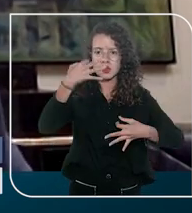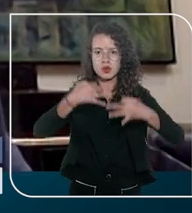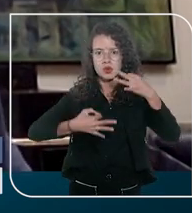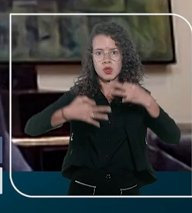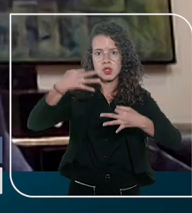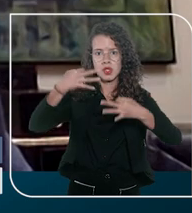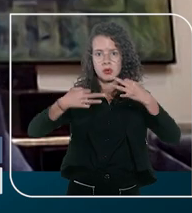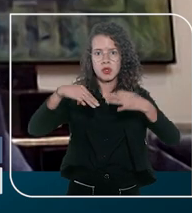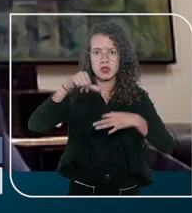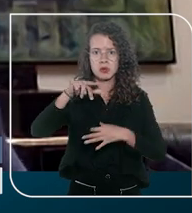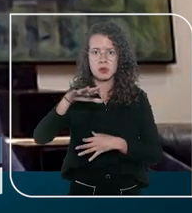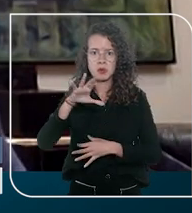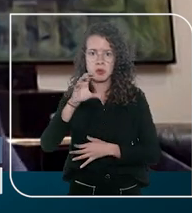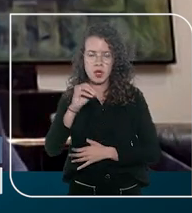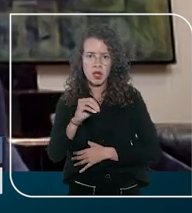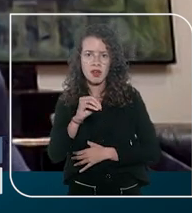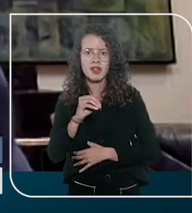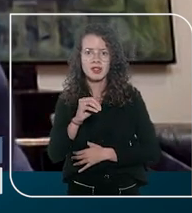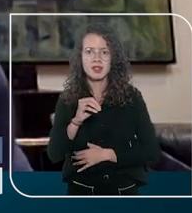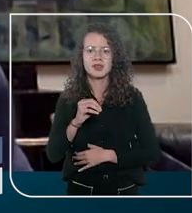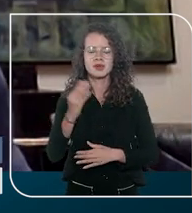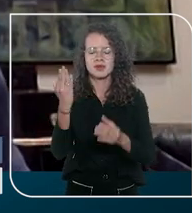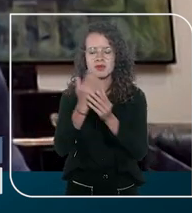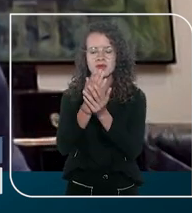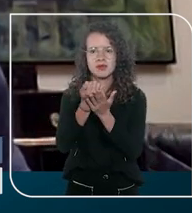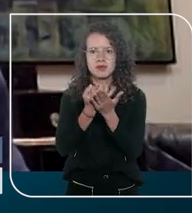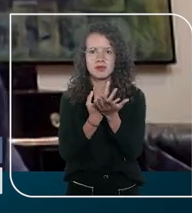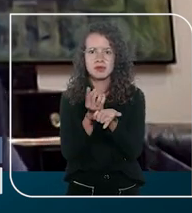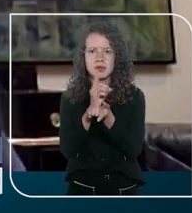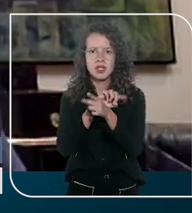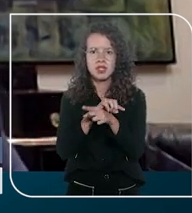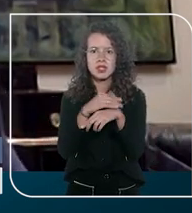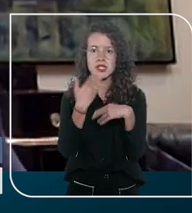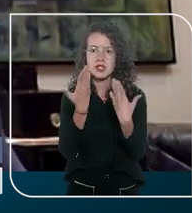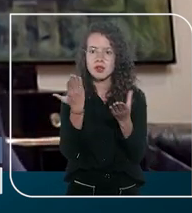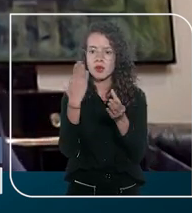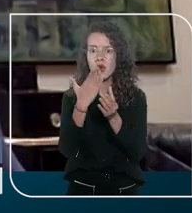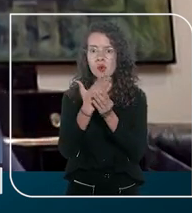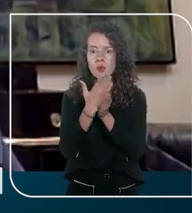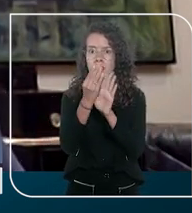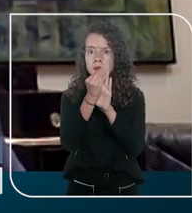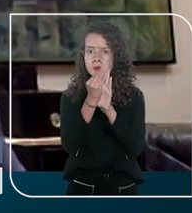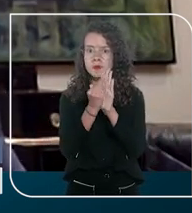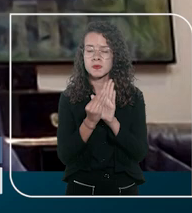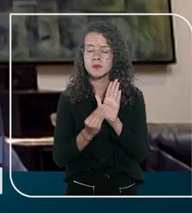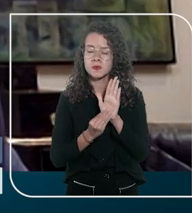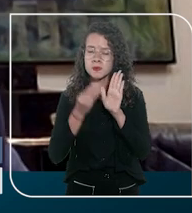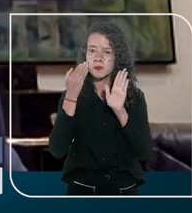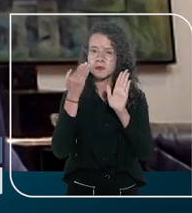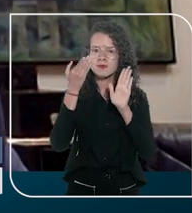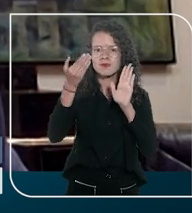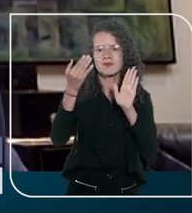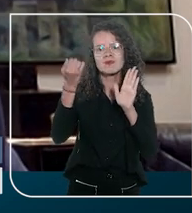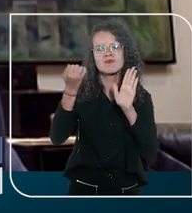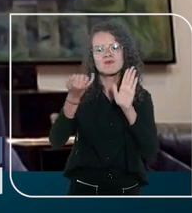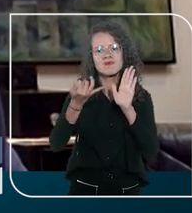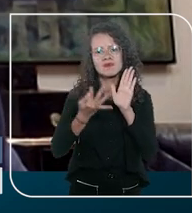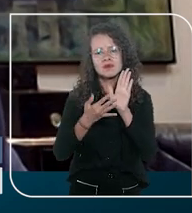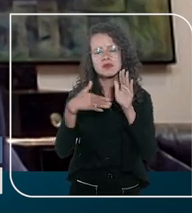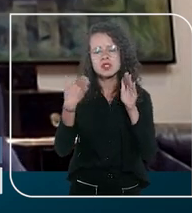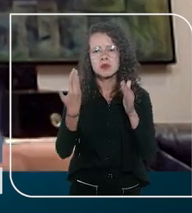em embargo de divergência. Então, veja, a peça tem que trazer isso. Eu, por exemplo, costumo trazer na